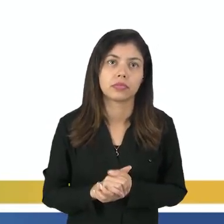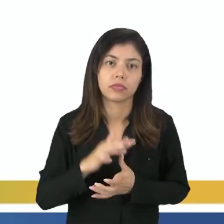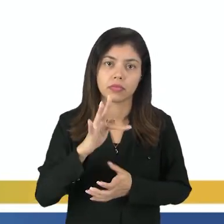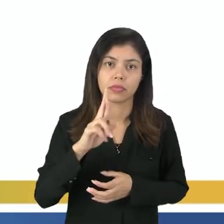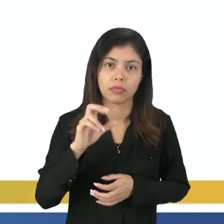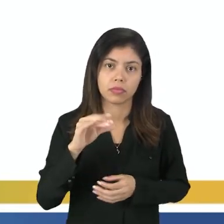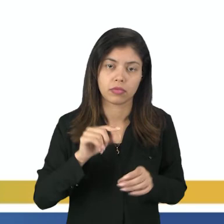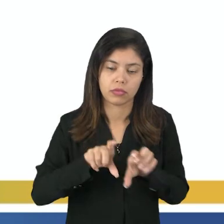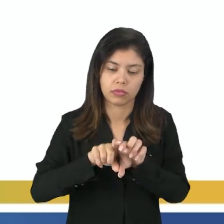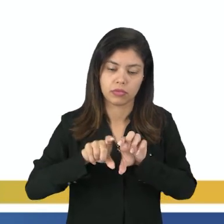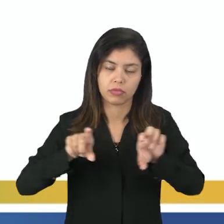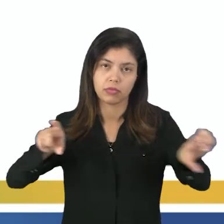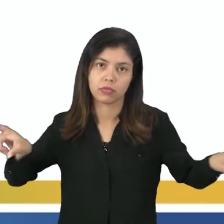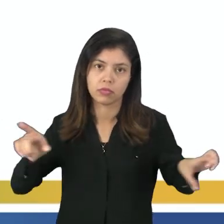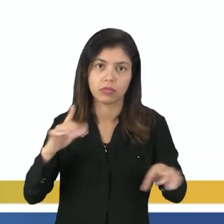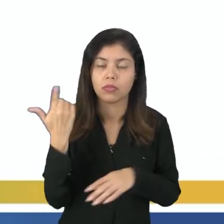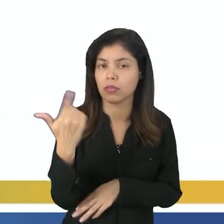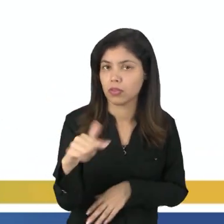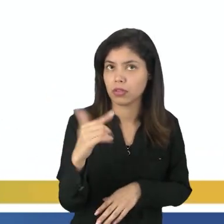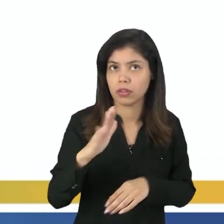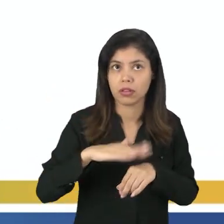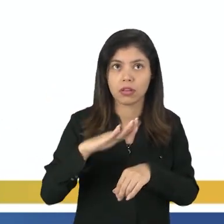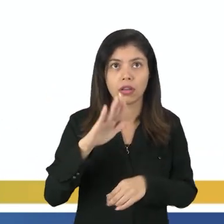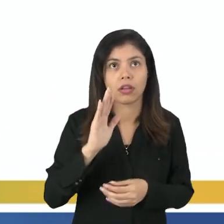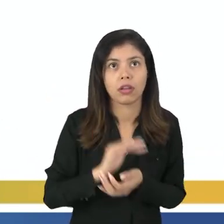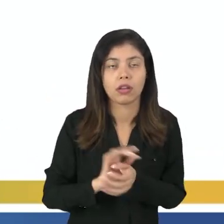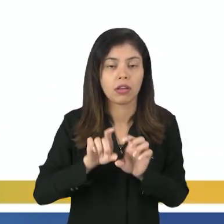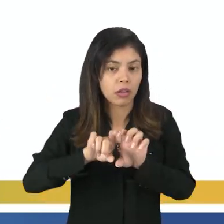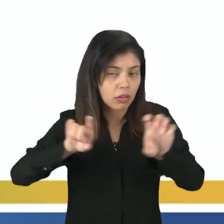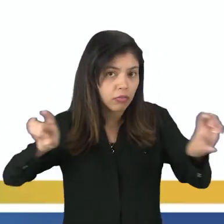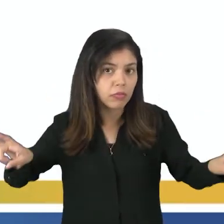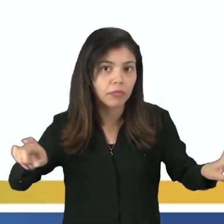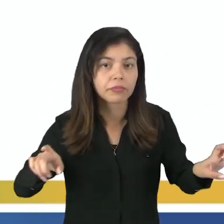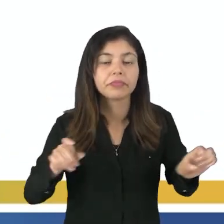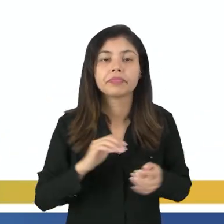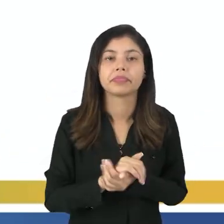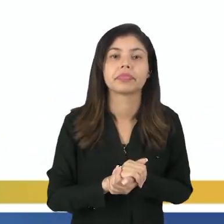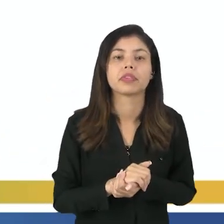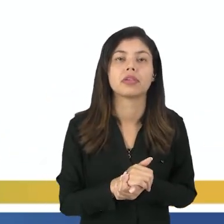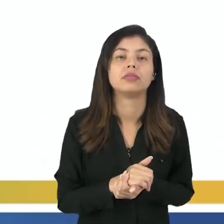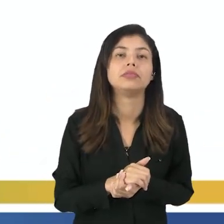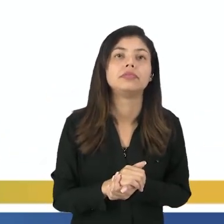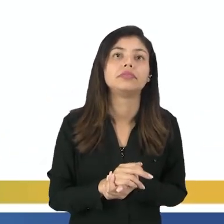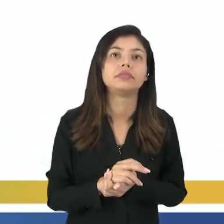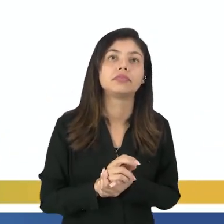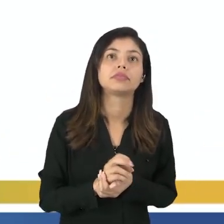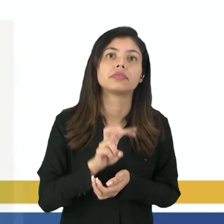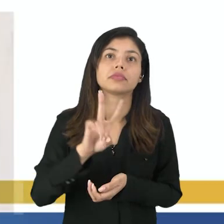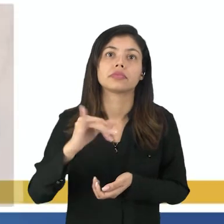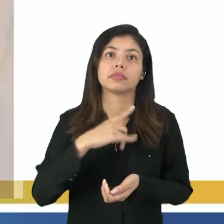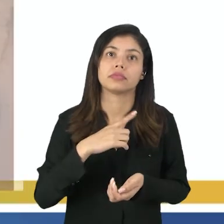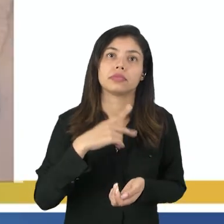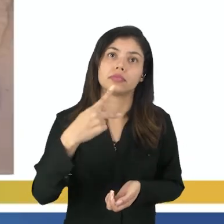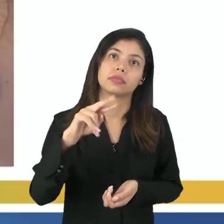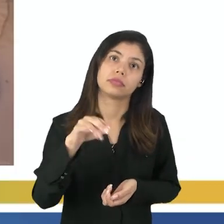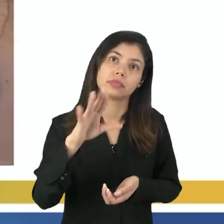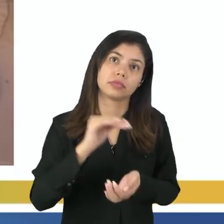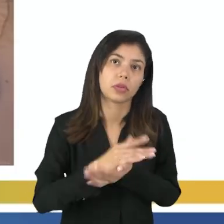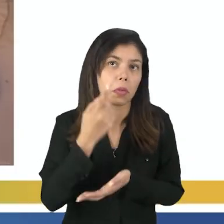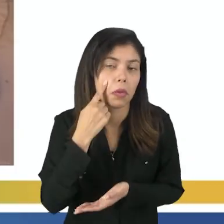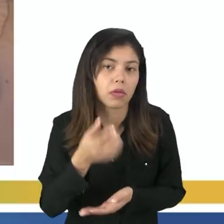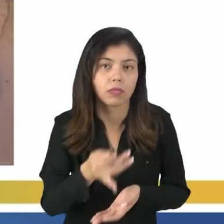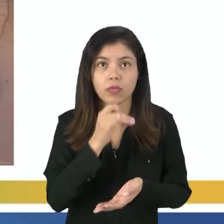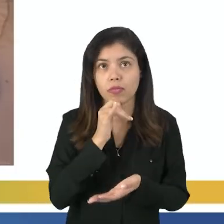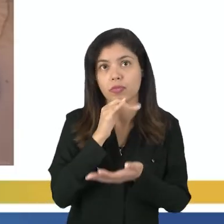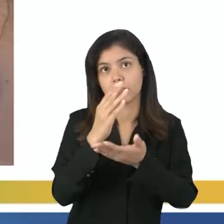fontes extensas, né? Então já não é mais uma fonte pontual, é uma fonte extensa. E aí você vai ter uma penumbra ali, ó. Vamos pegar aqui